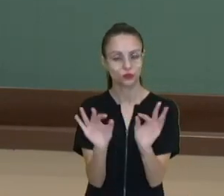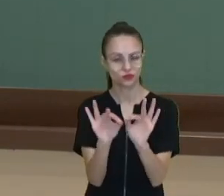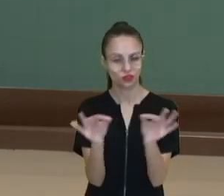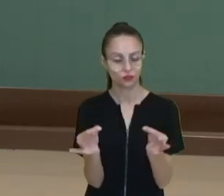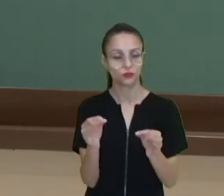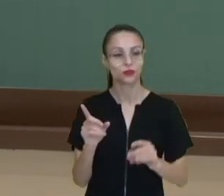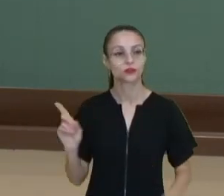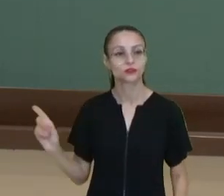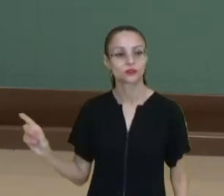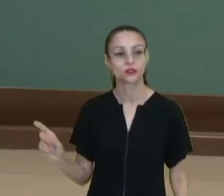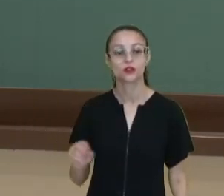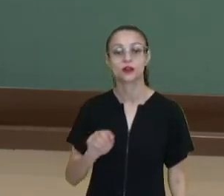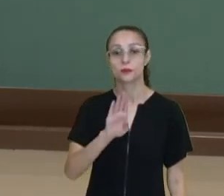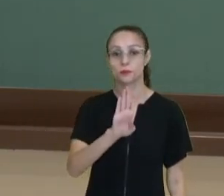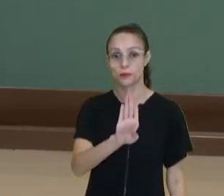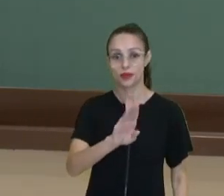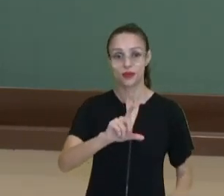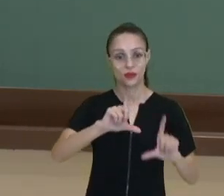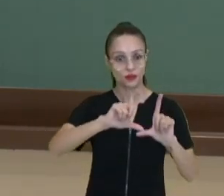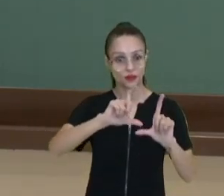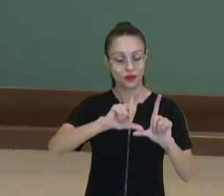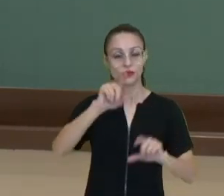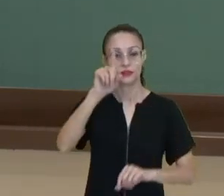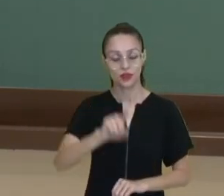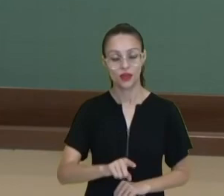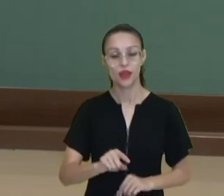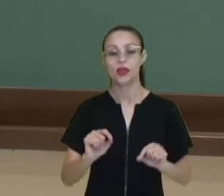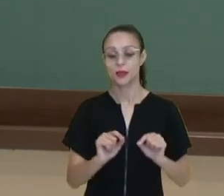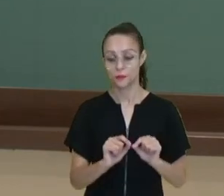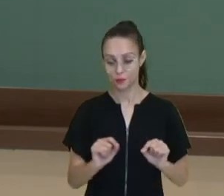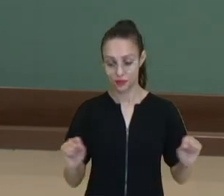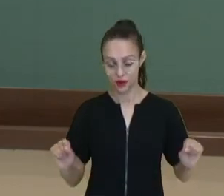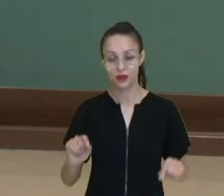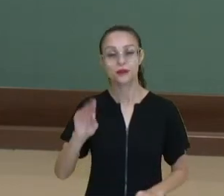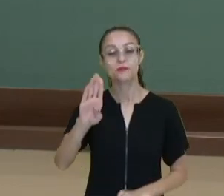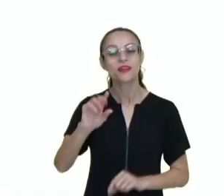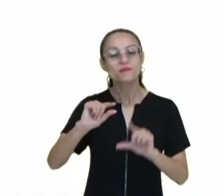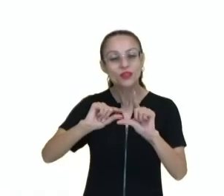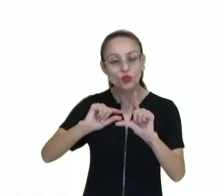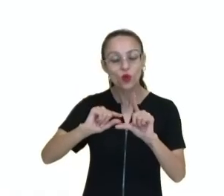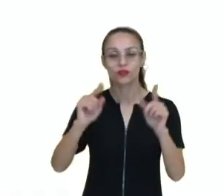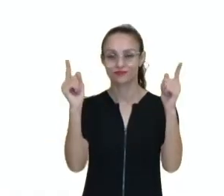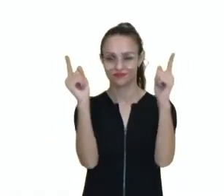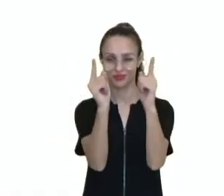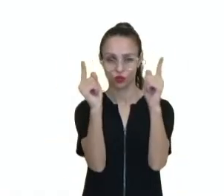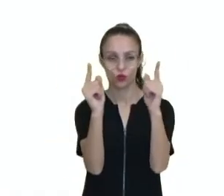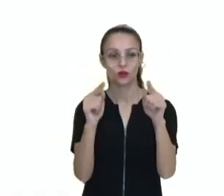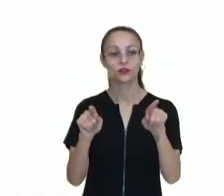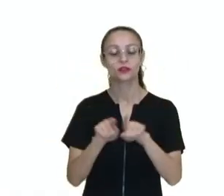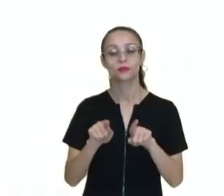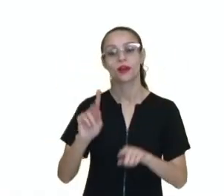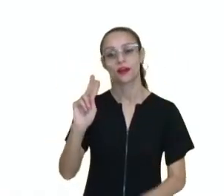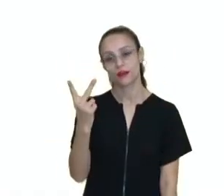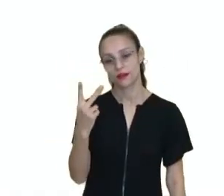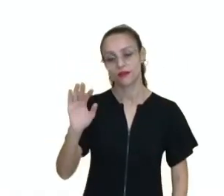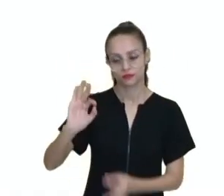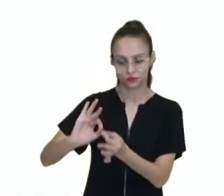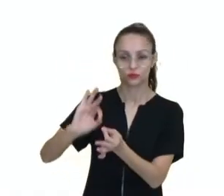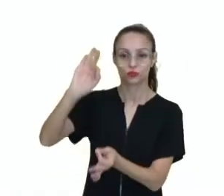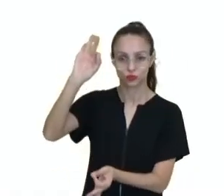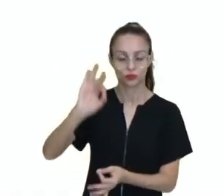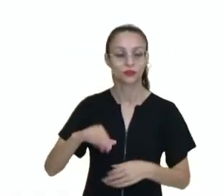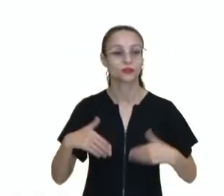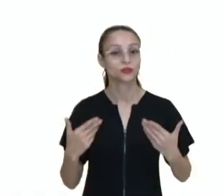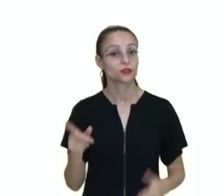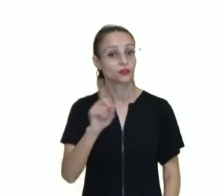simplificado onde o visão significa base maior bebezinho base menor e o h altura